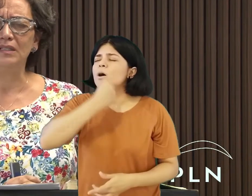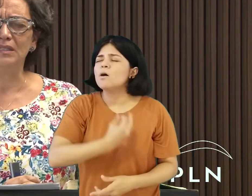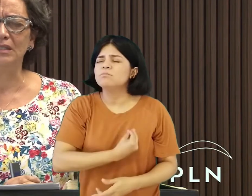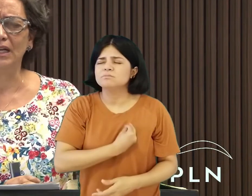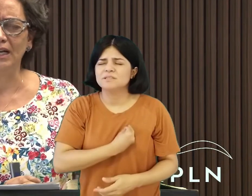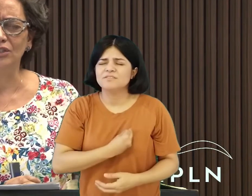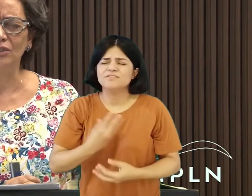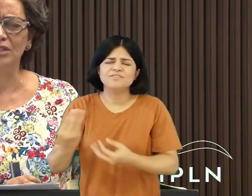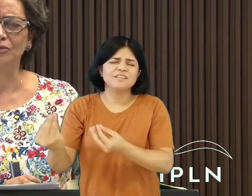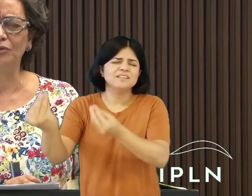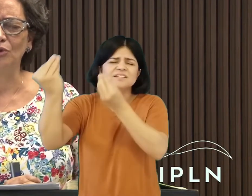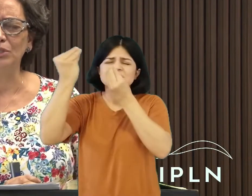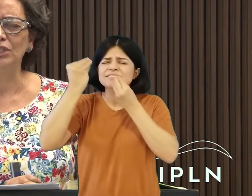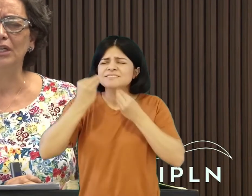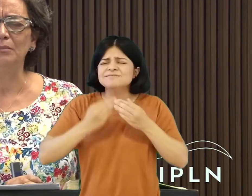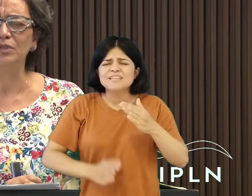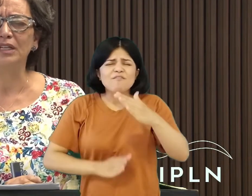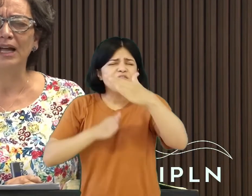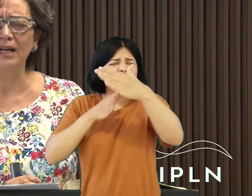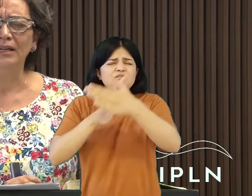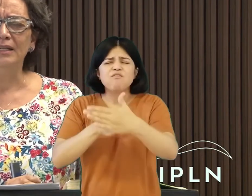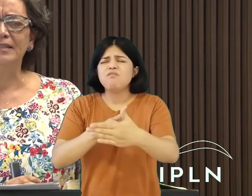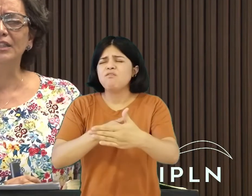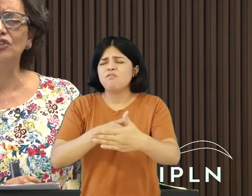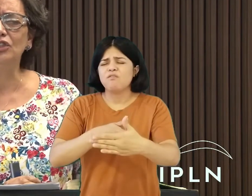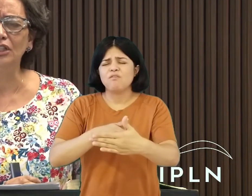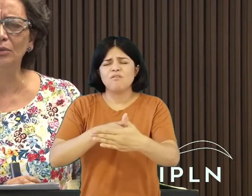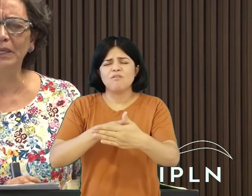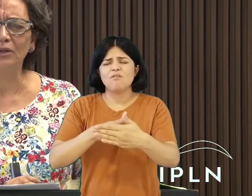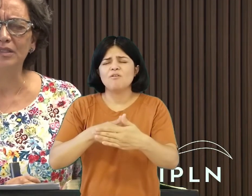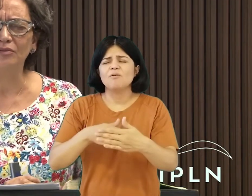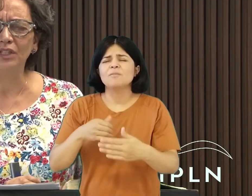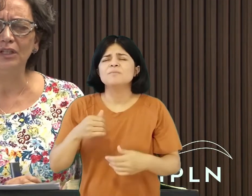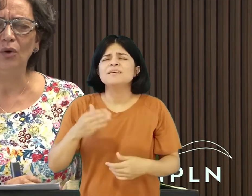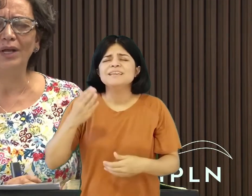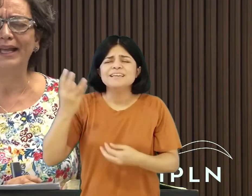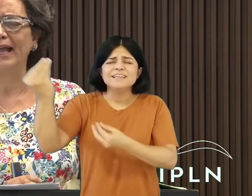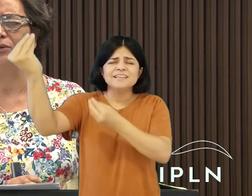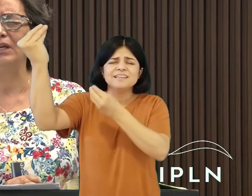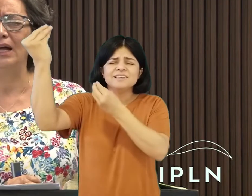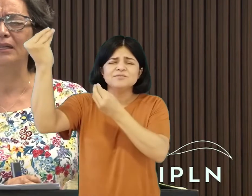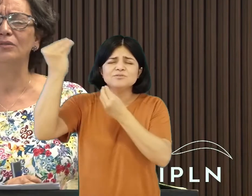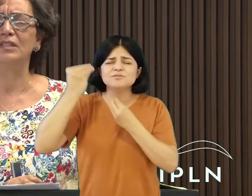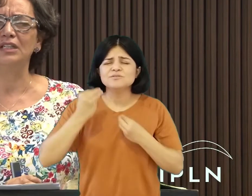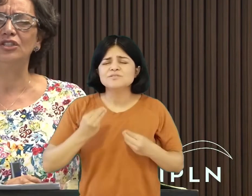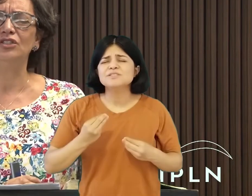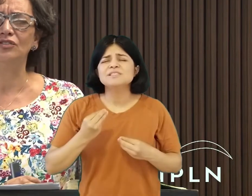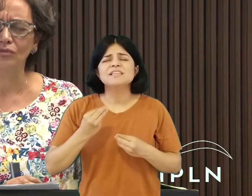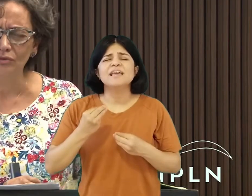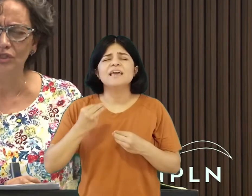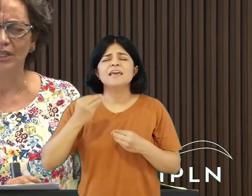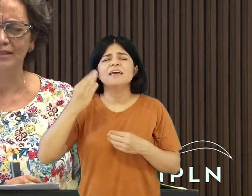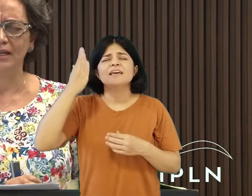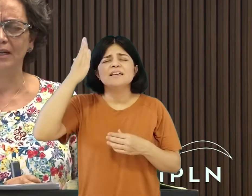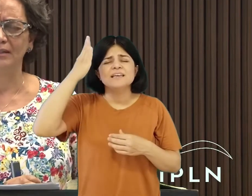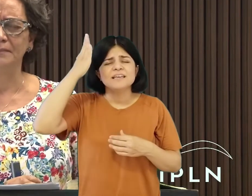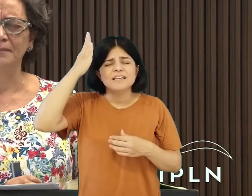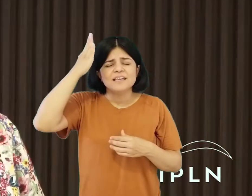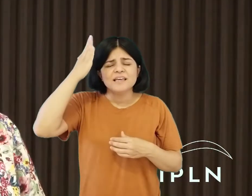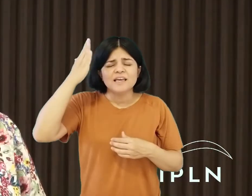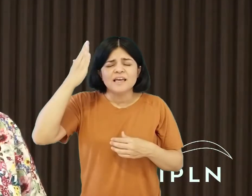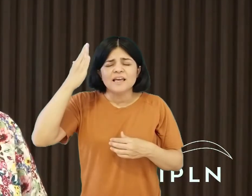nossa necessidade, a nossa fome de querer buscar sentido para a nossa vida em qualquer lugar que não seja em Jesus de